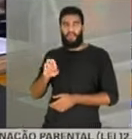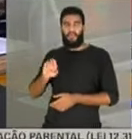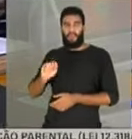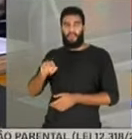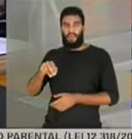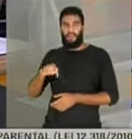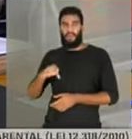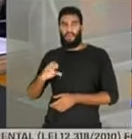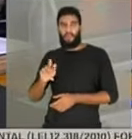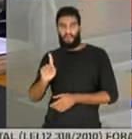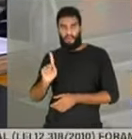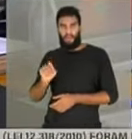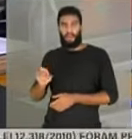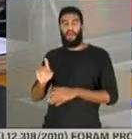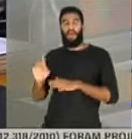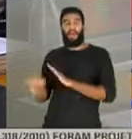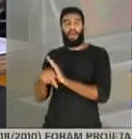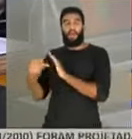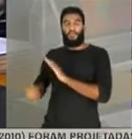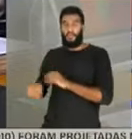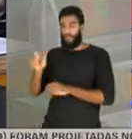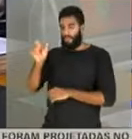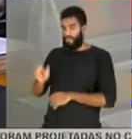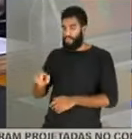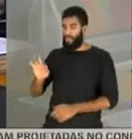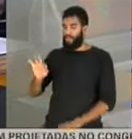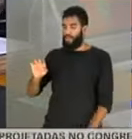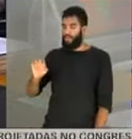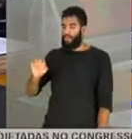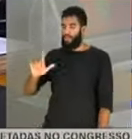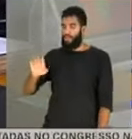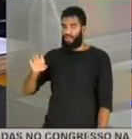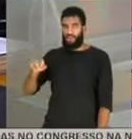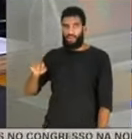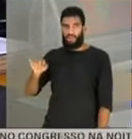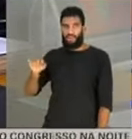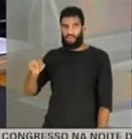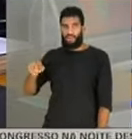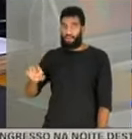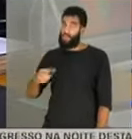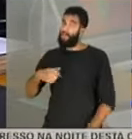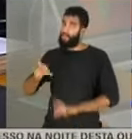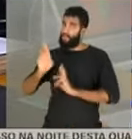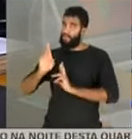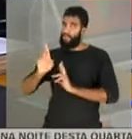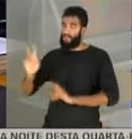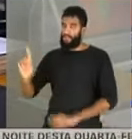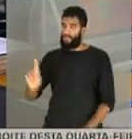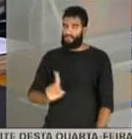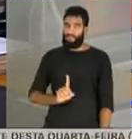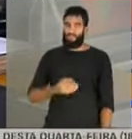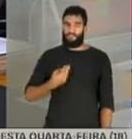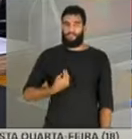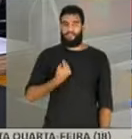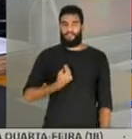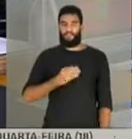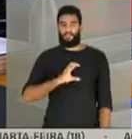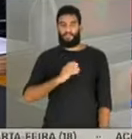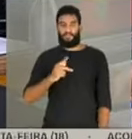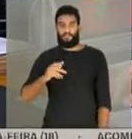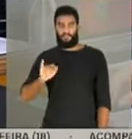é uma empresa do senhor Marcos Tolentino, que deverá vir aqui, espero que venha, depor aqui na